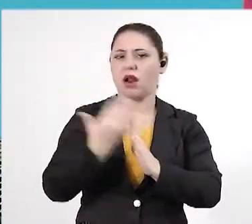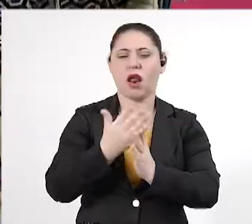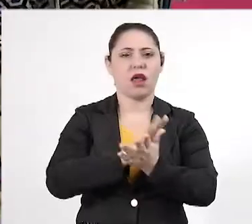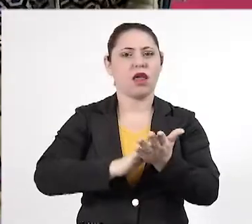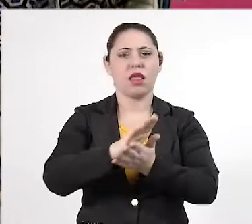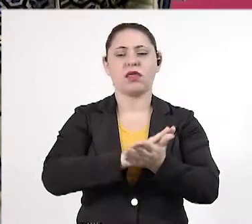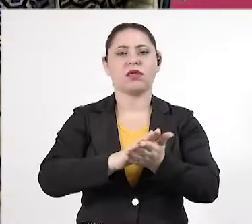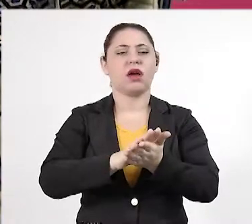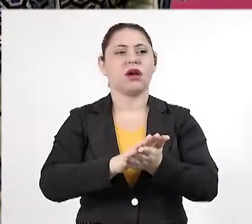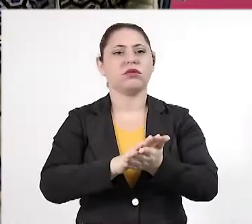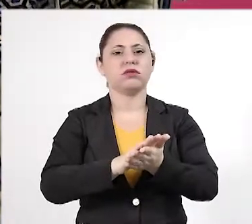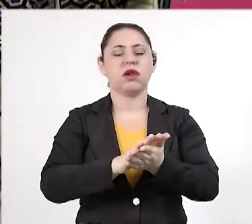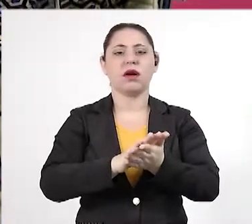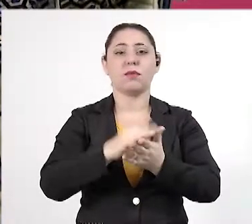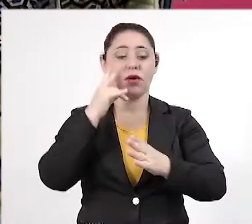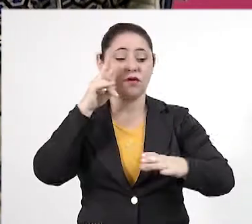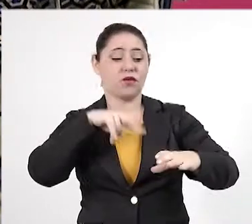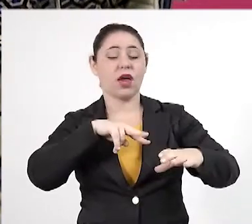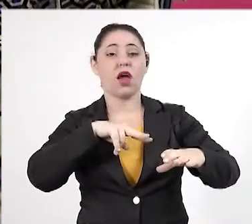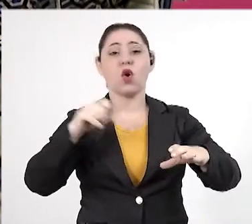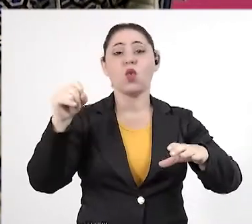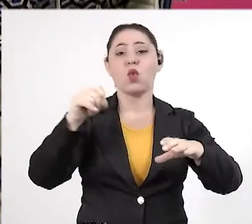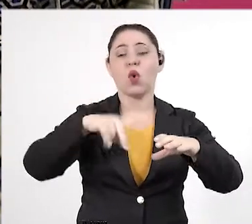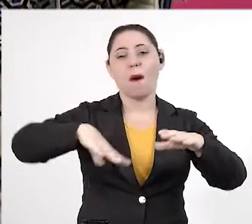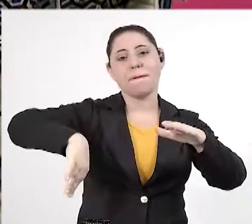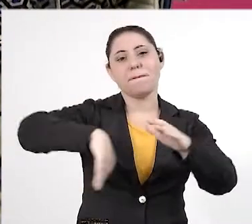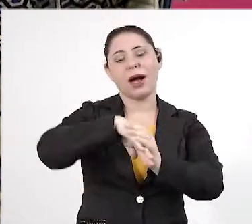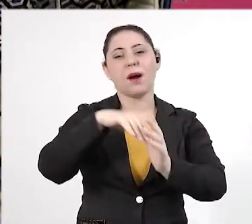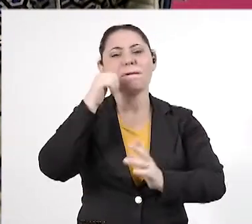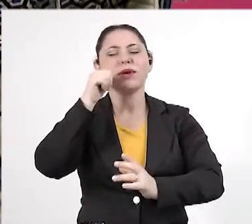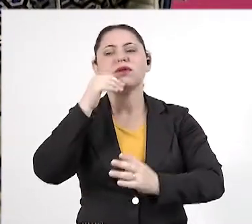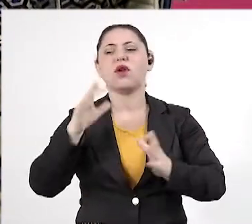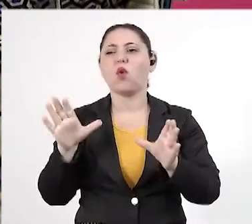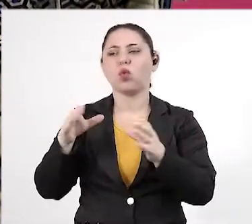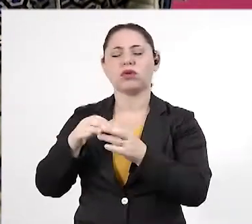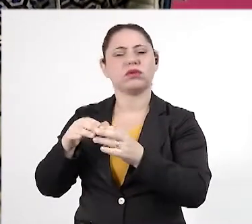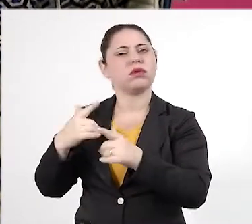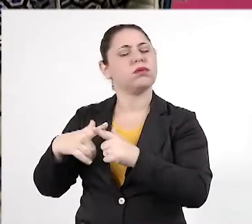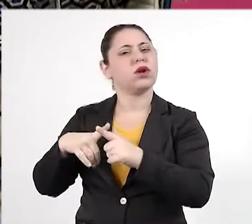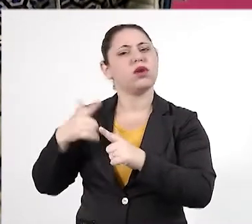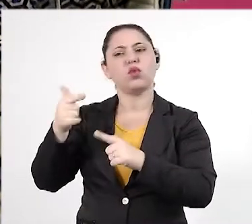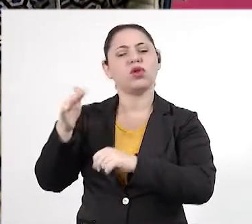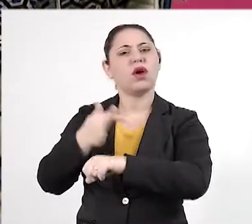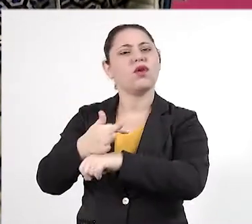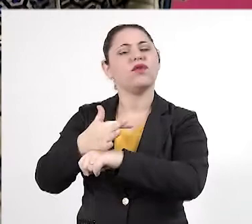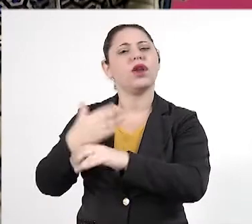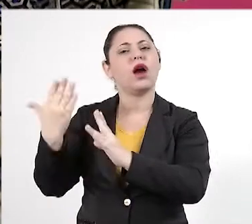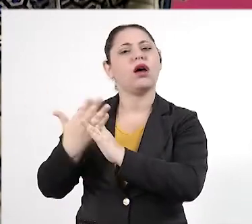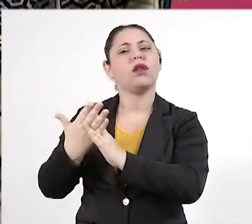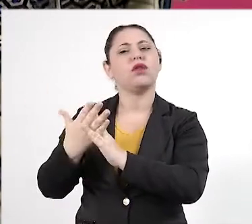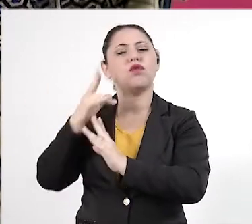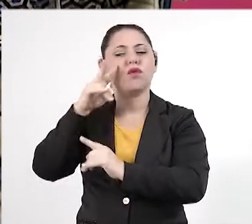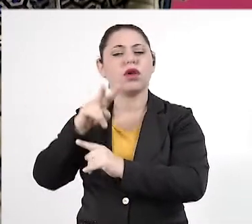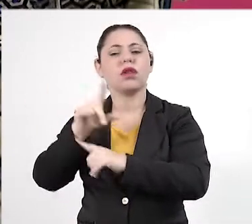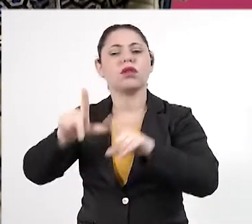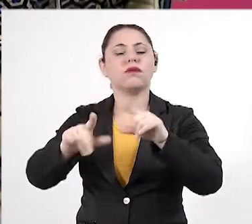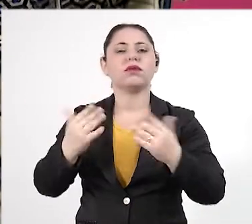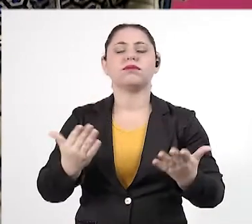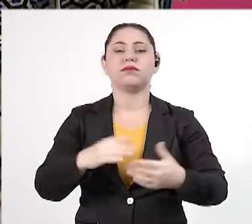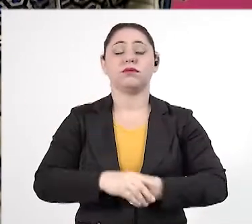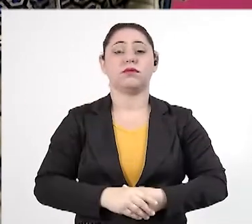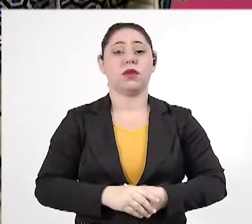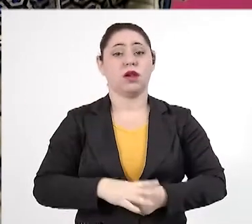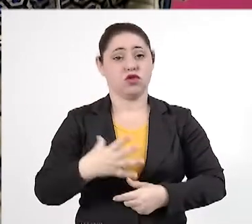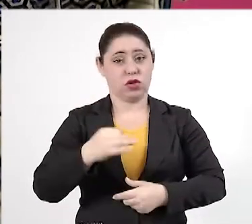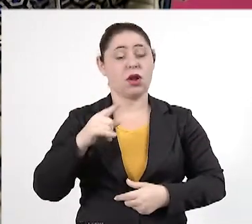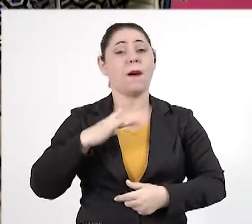ter um intervalo em aula para assistir o jogo da seleção feminina. Então, eu acho que essa geração, ela é muito melhor do que a nossa, né?